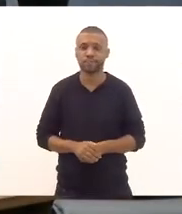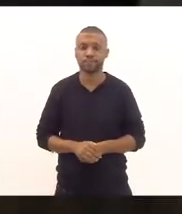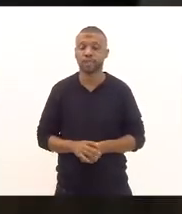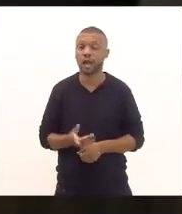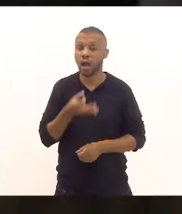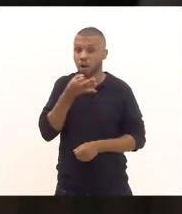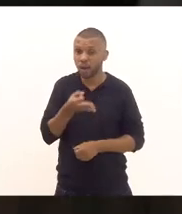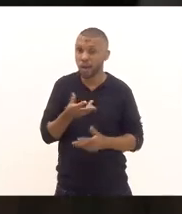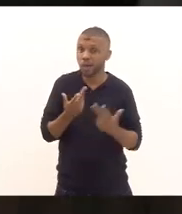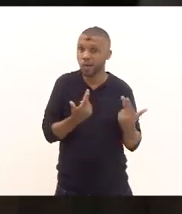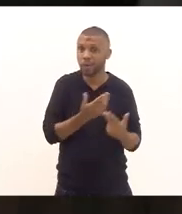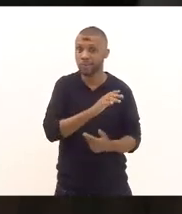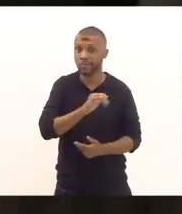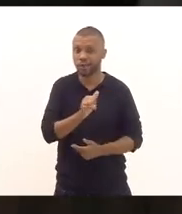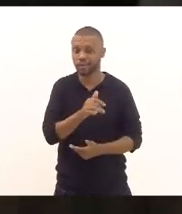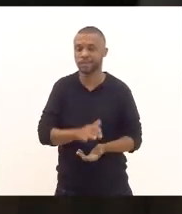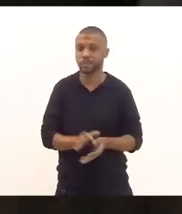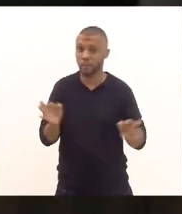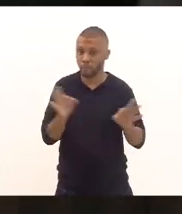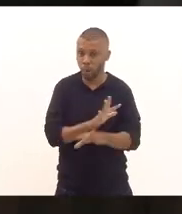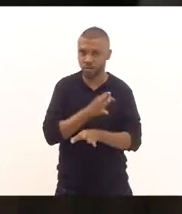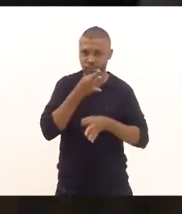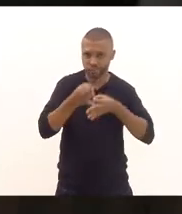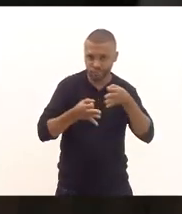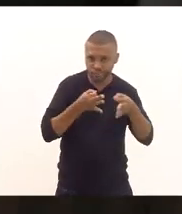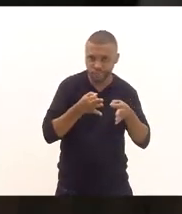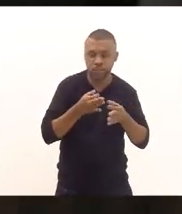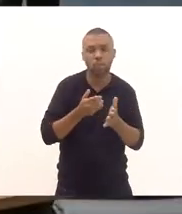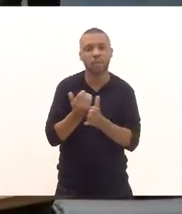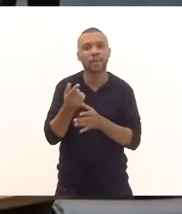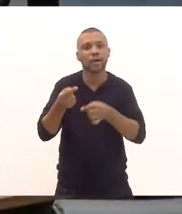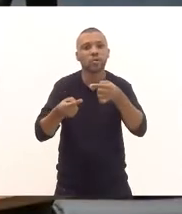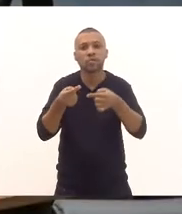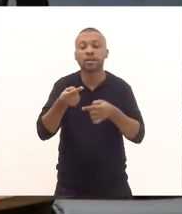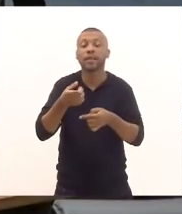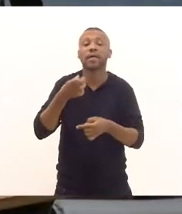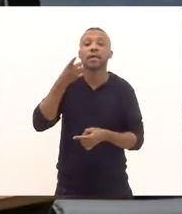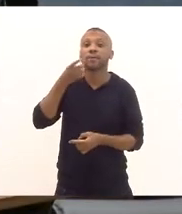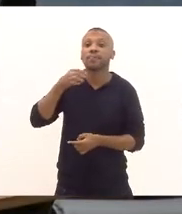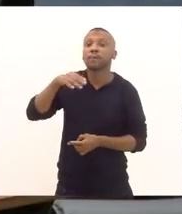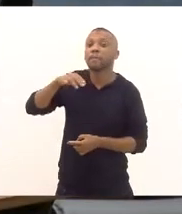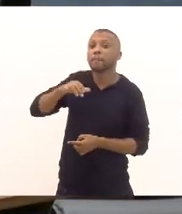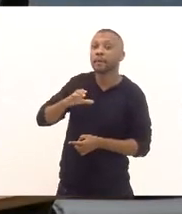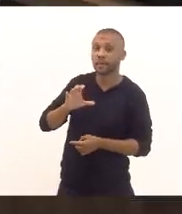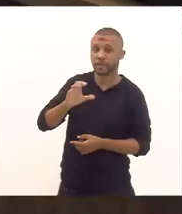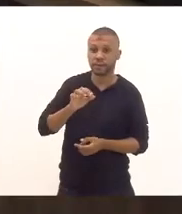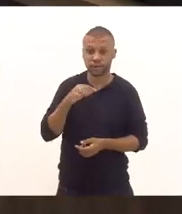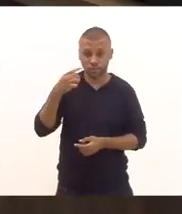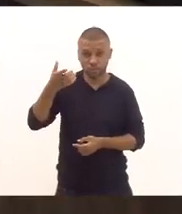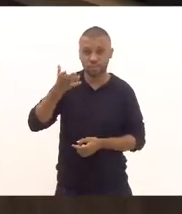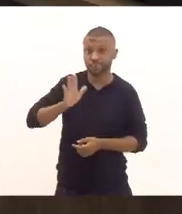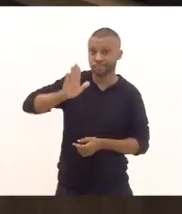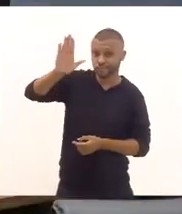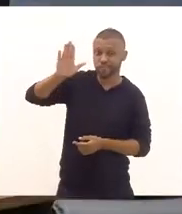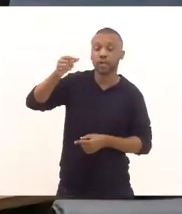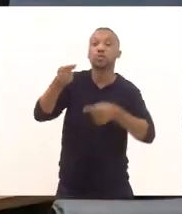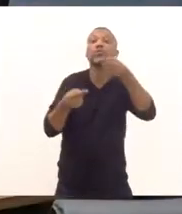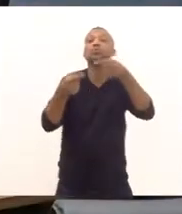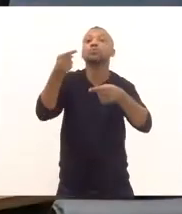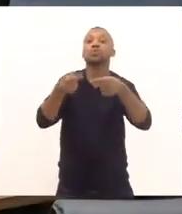pareceres emitidos em discussão e depois eu tava do Carlos mim depois eu quero discutir o seu presente